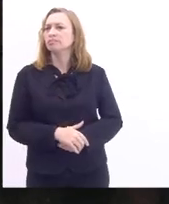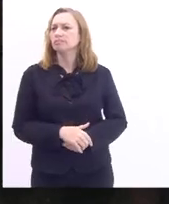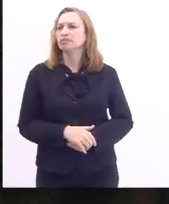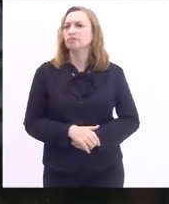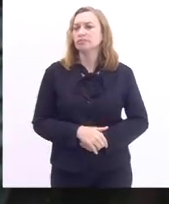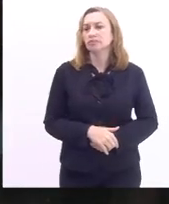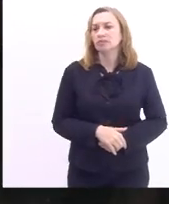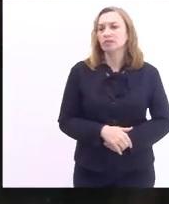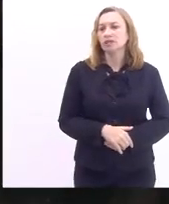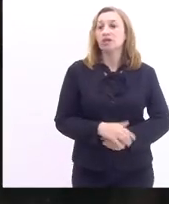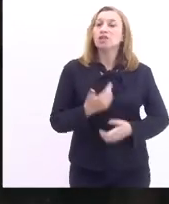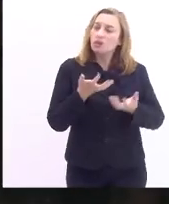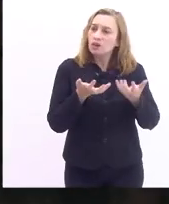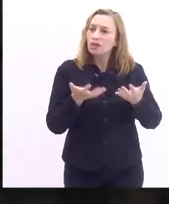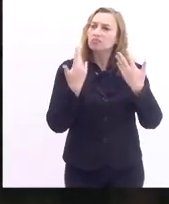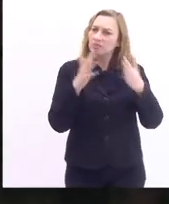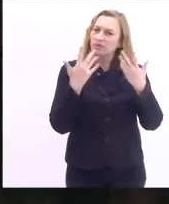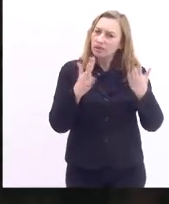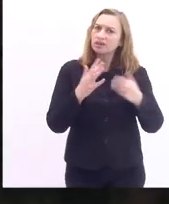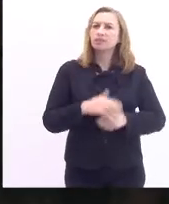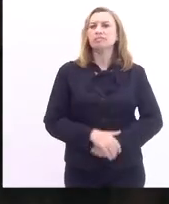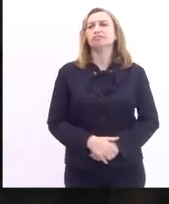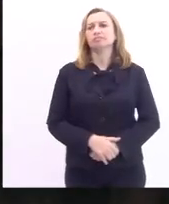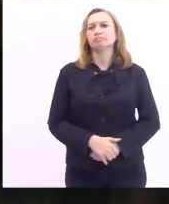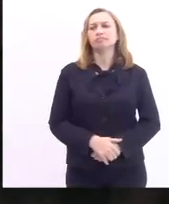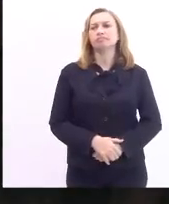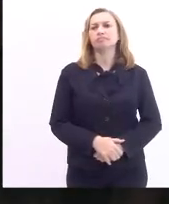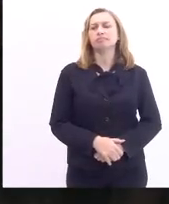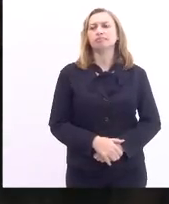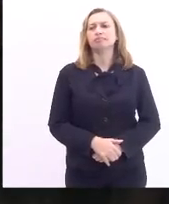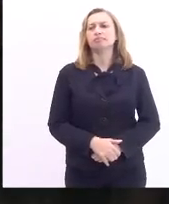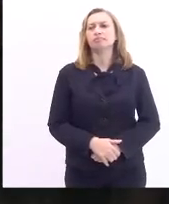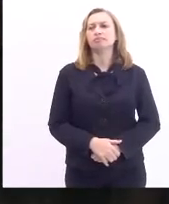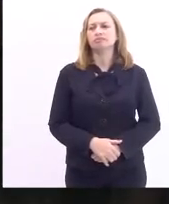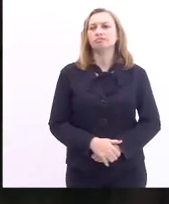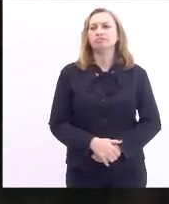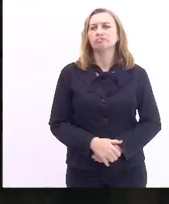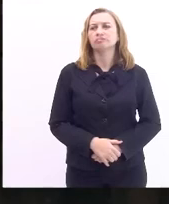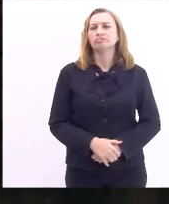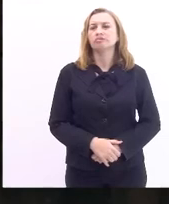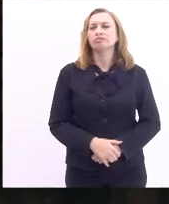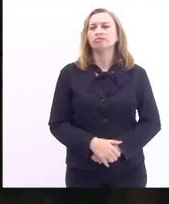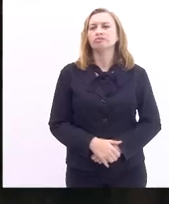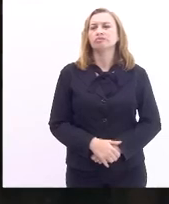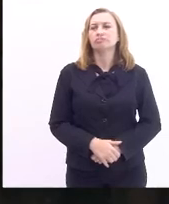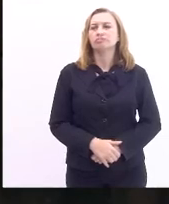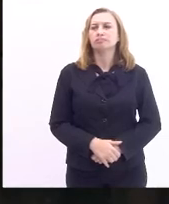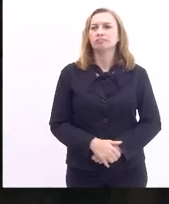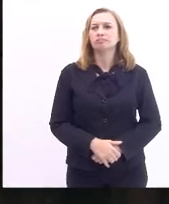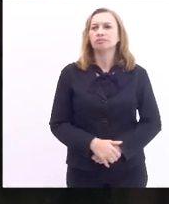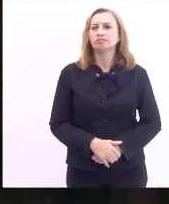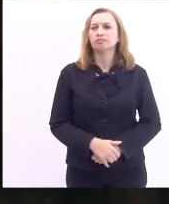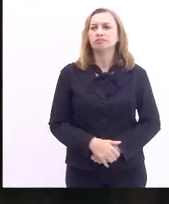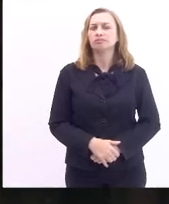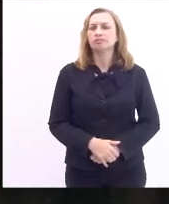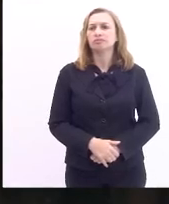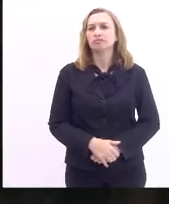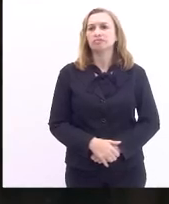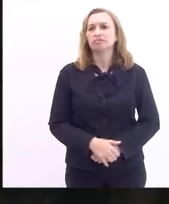e eu quero saudar essa essa tanto ao o